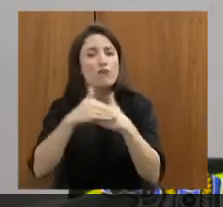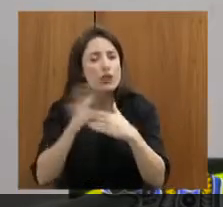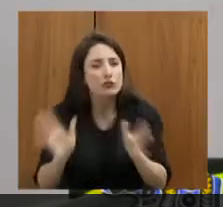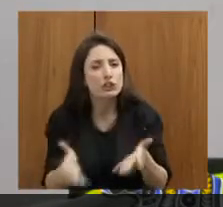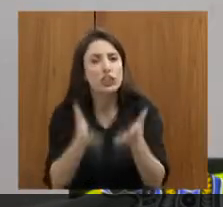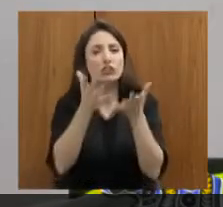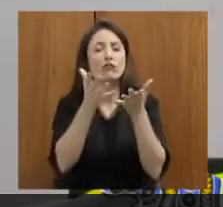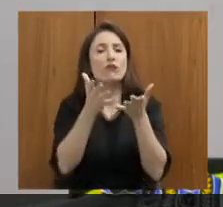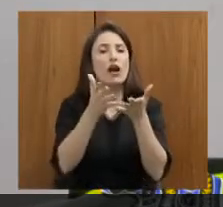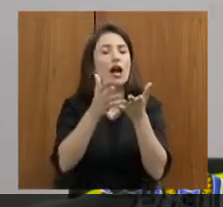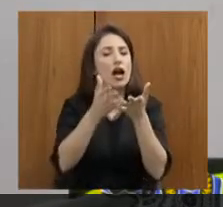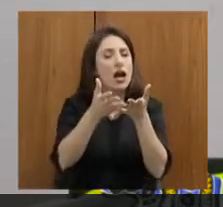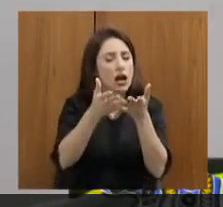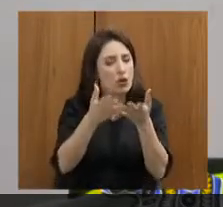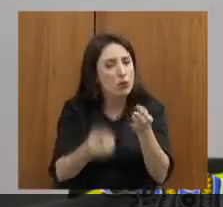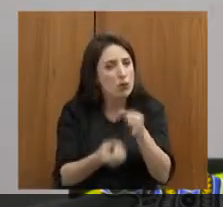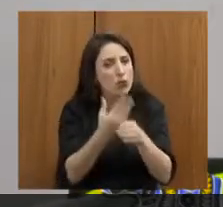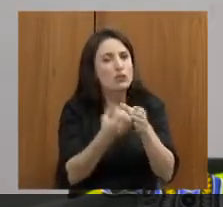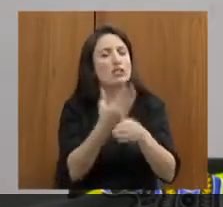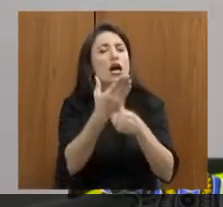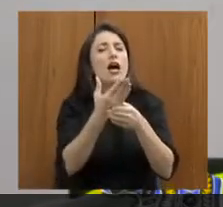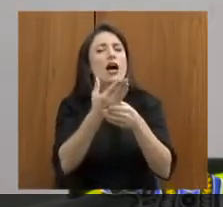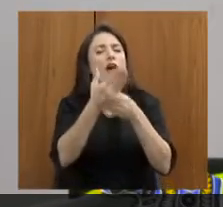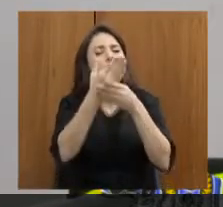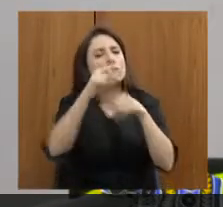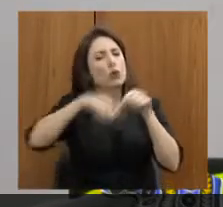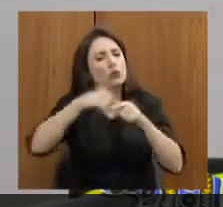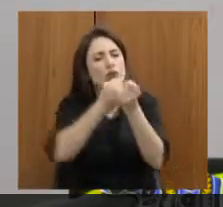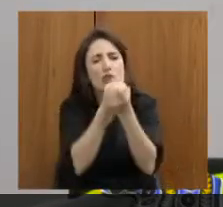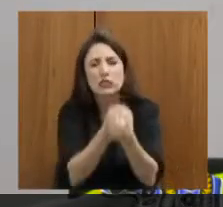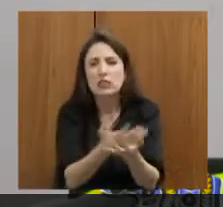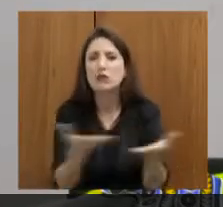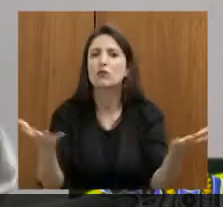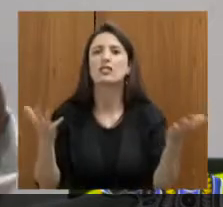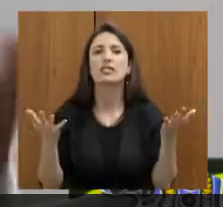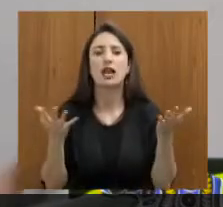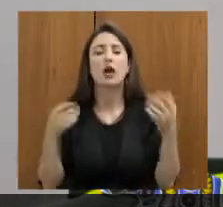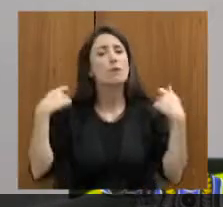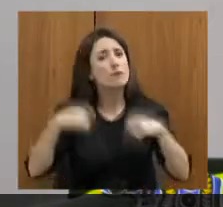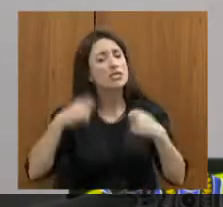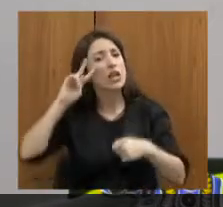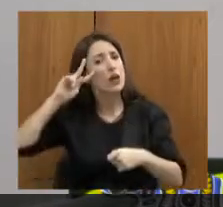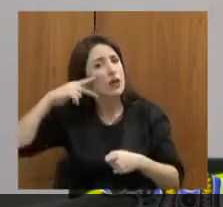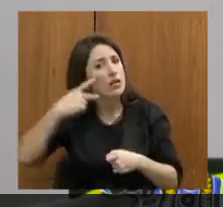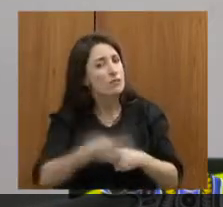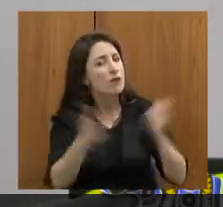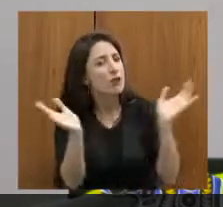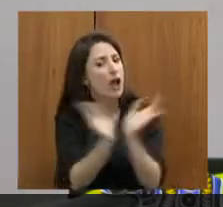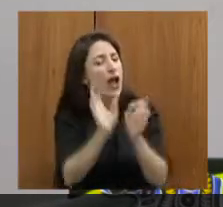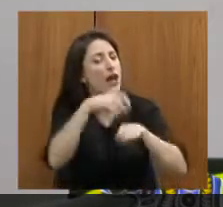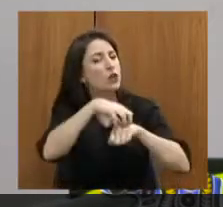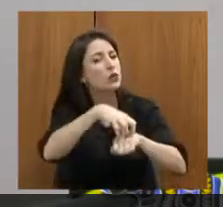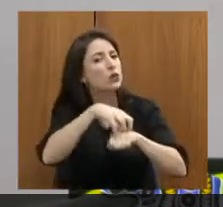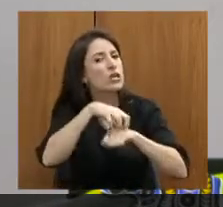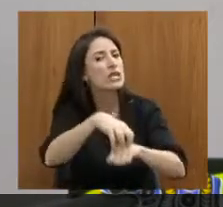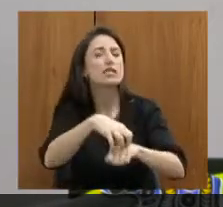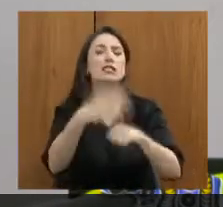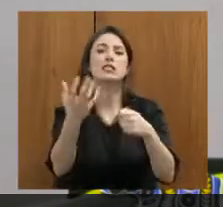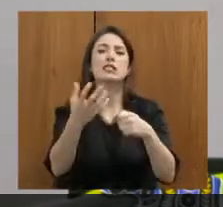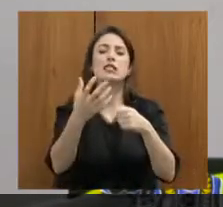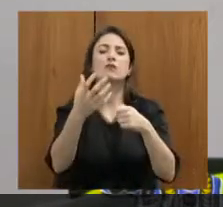e também a distribuição do que eles produzem um reconhecimento no campo turístico cultural